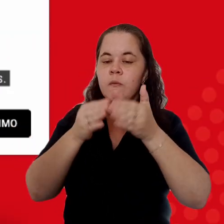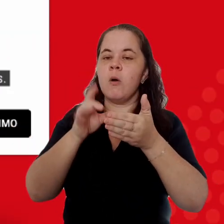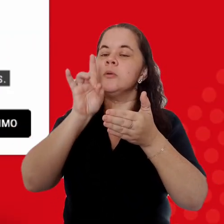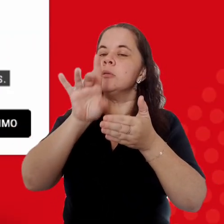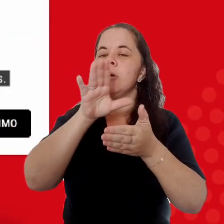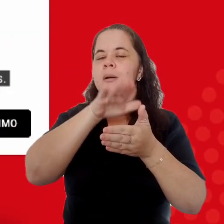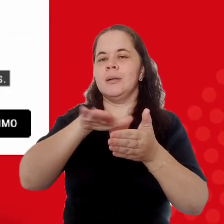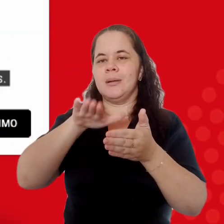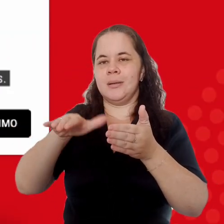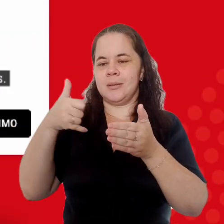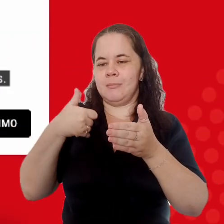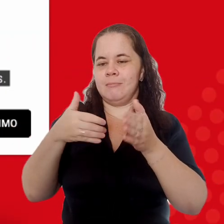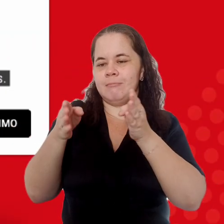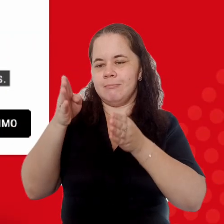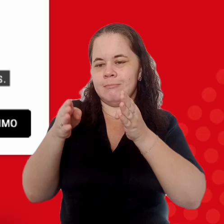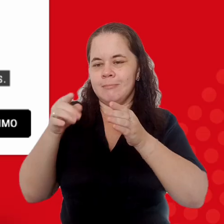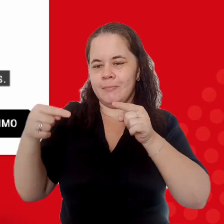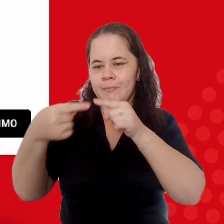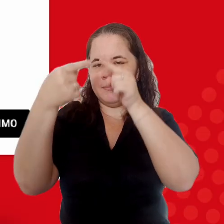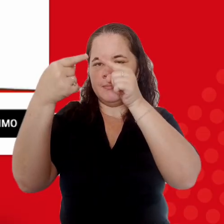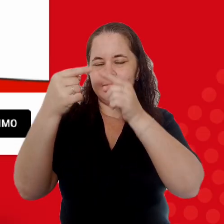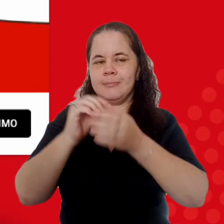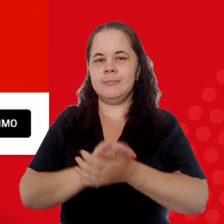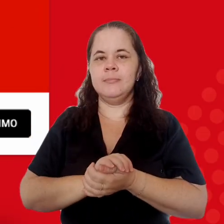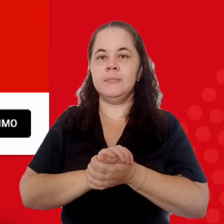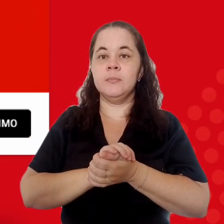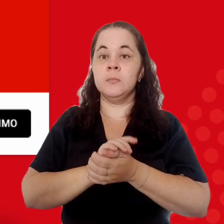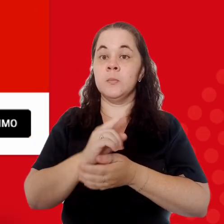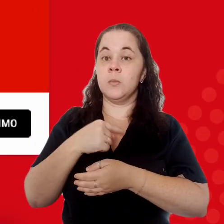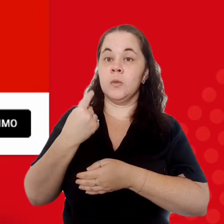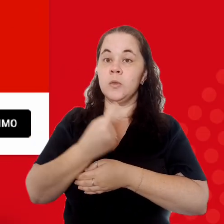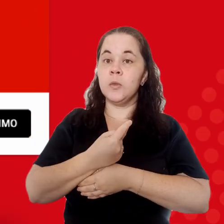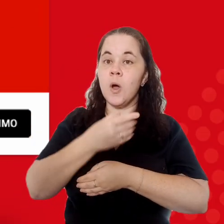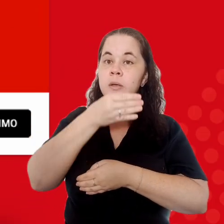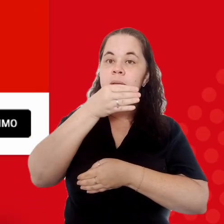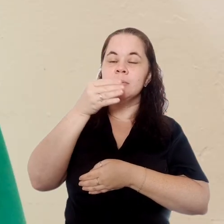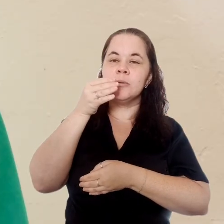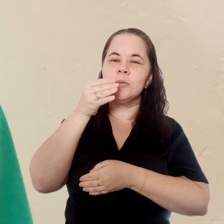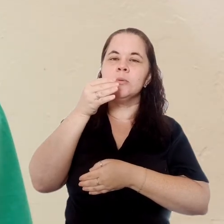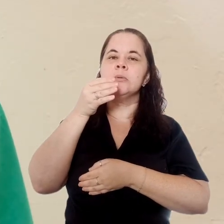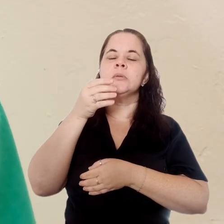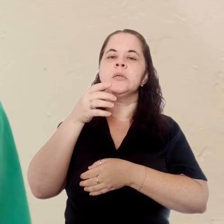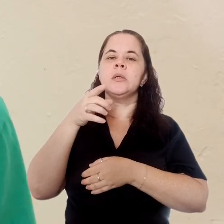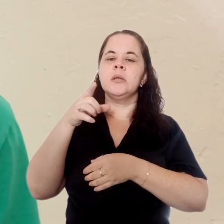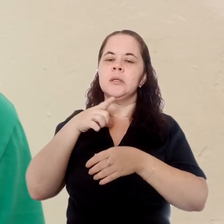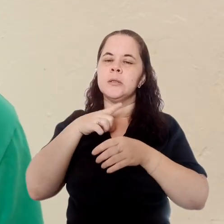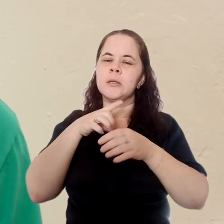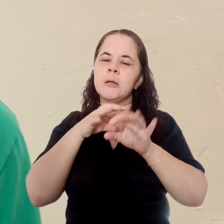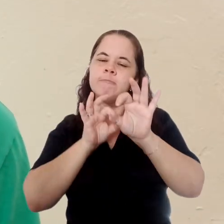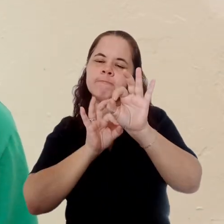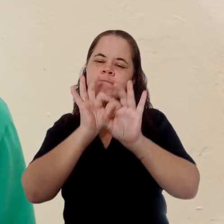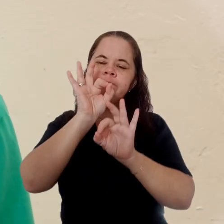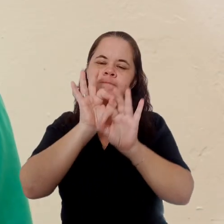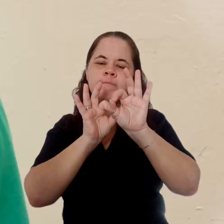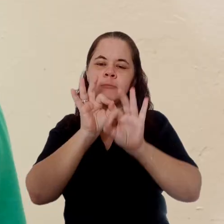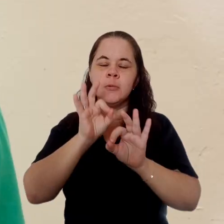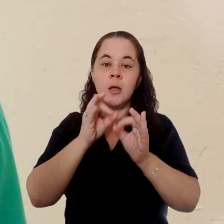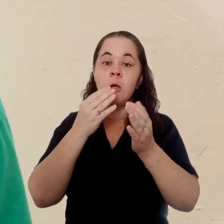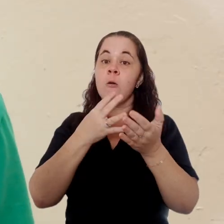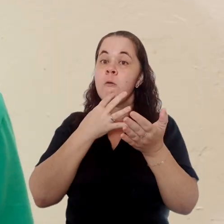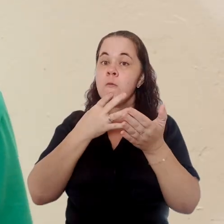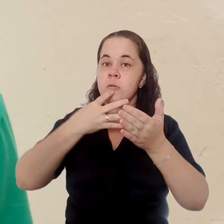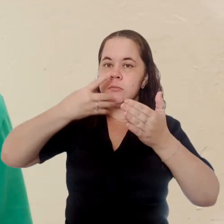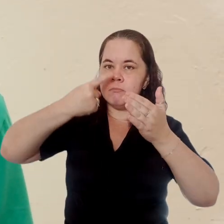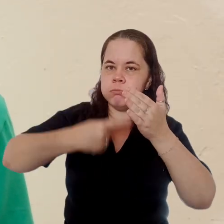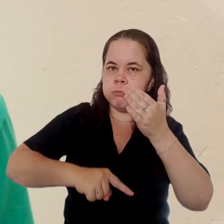crianças. Cabe a nós, enquanto adultos, educadores ou mediadores de uma ação educativa ou cultural, se